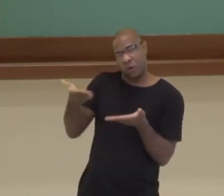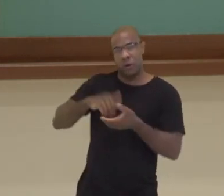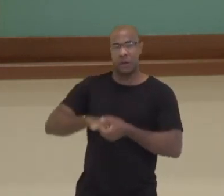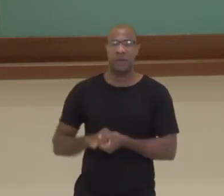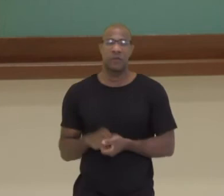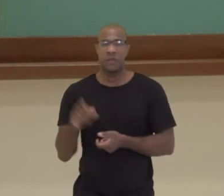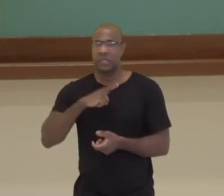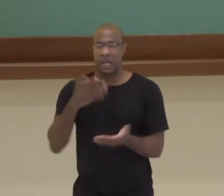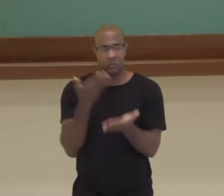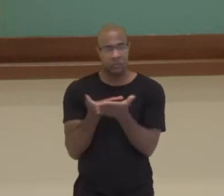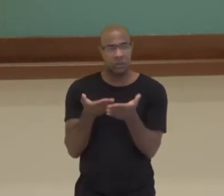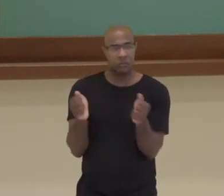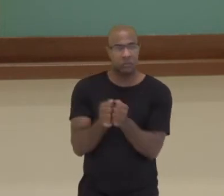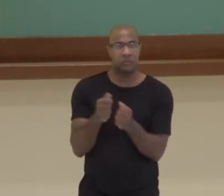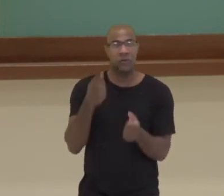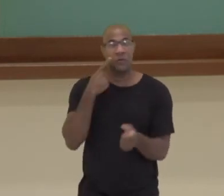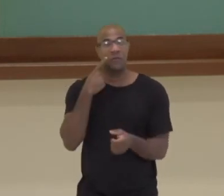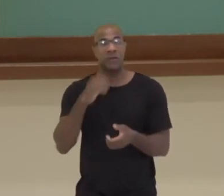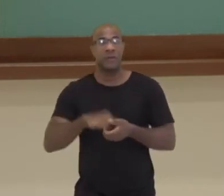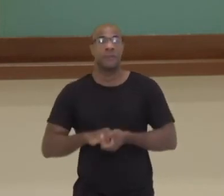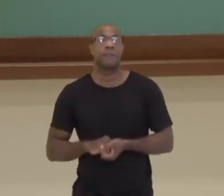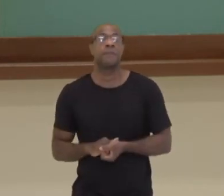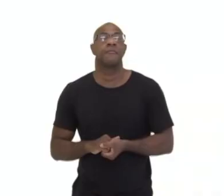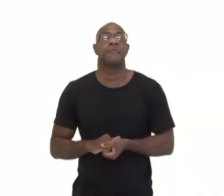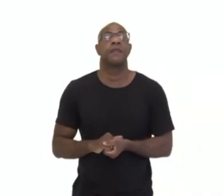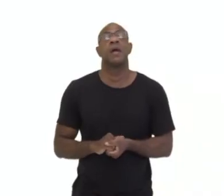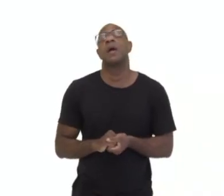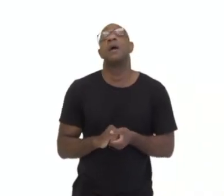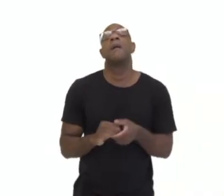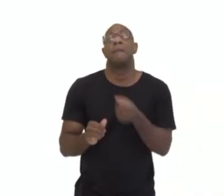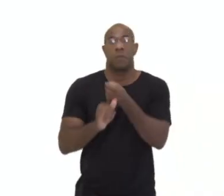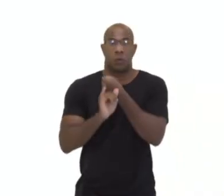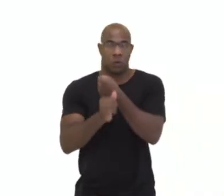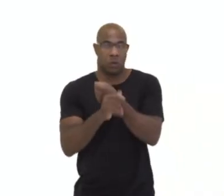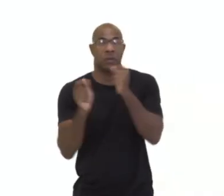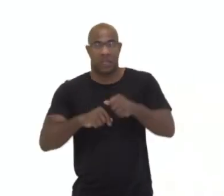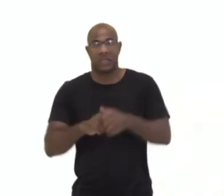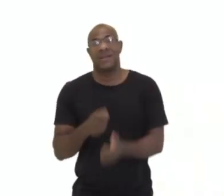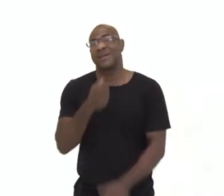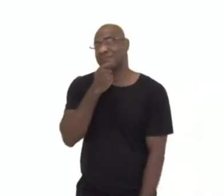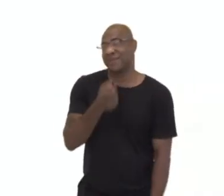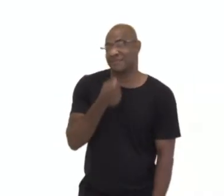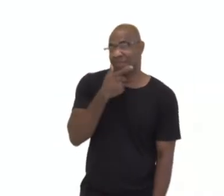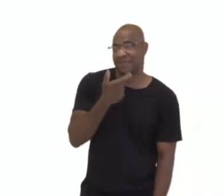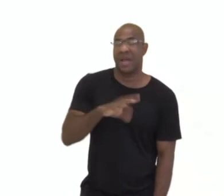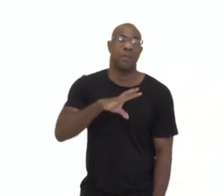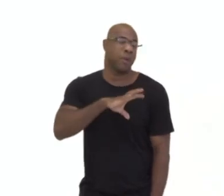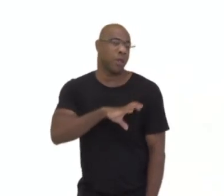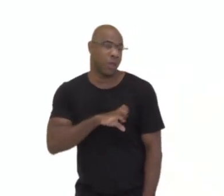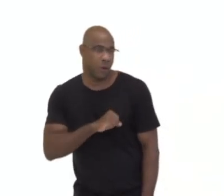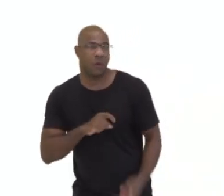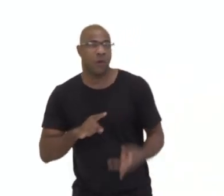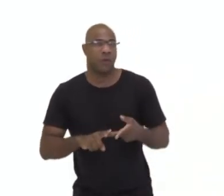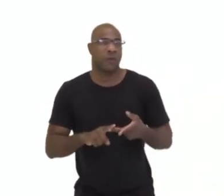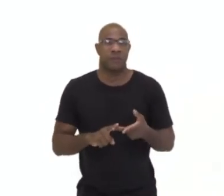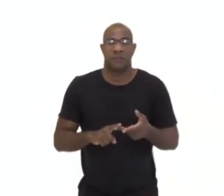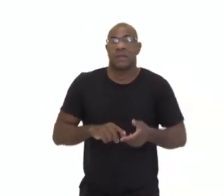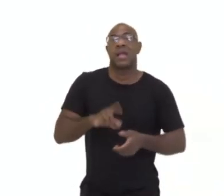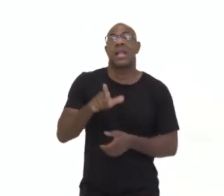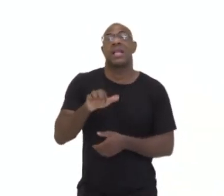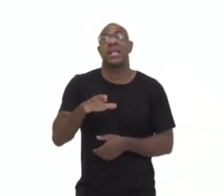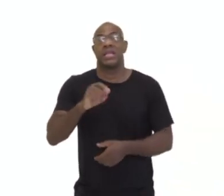comigo estudando, vamos ver agora. Crônica pode ser humorística, amorosa, lírica, que é